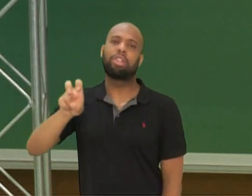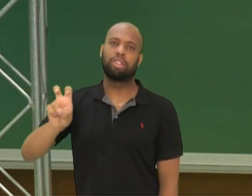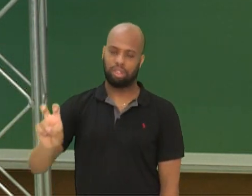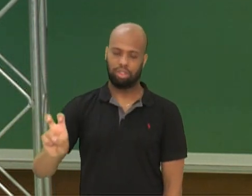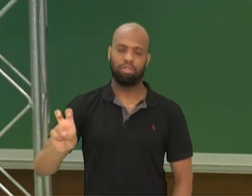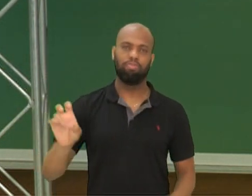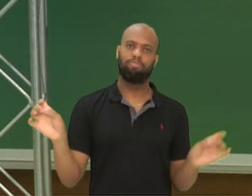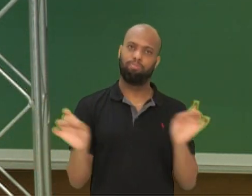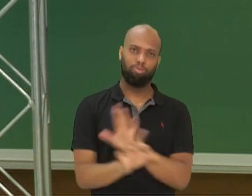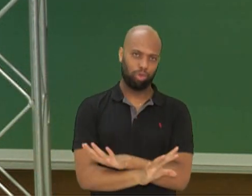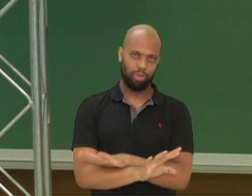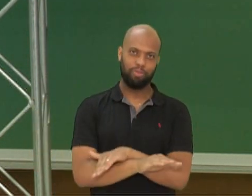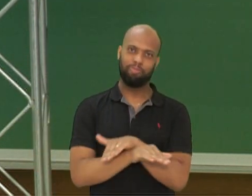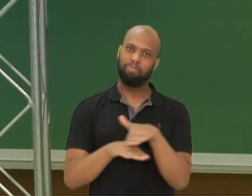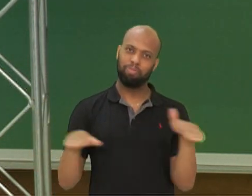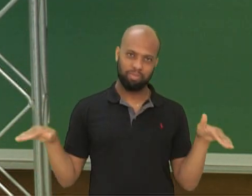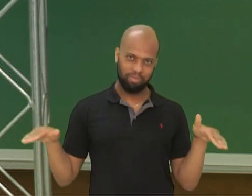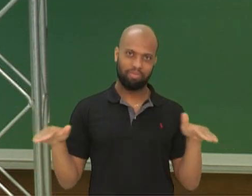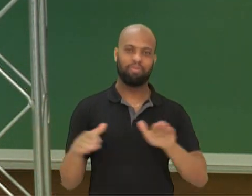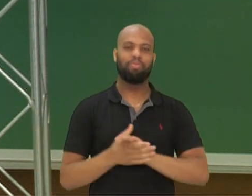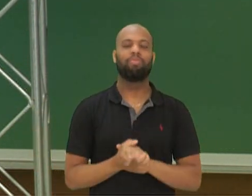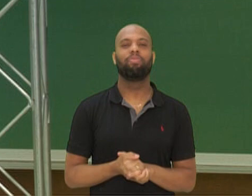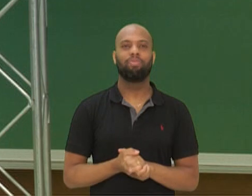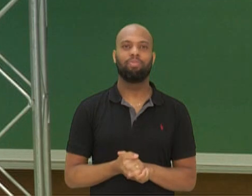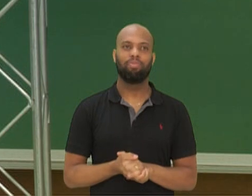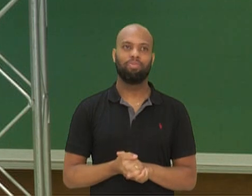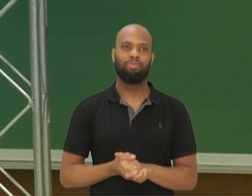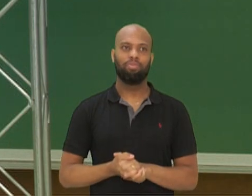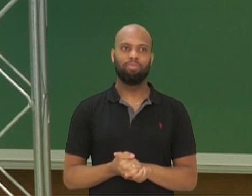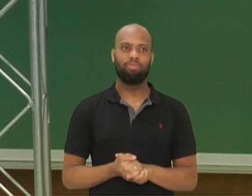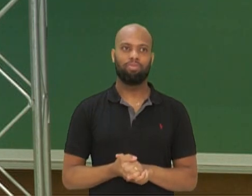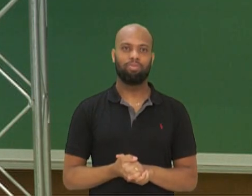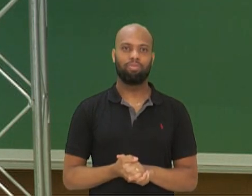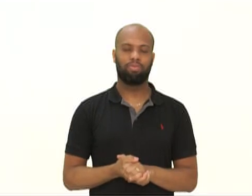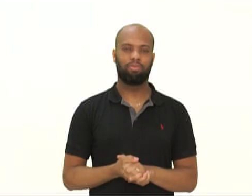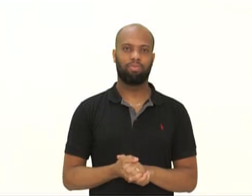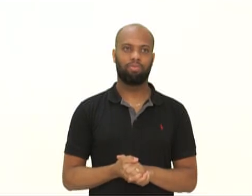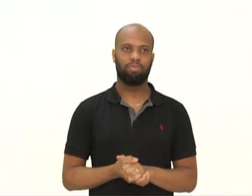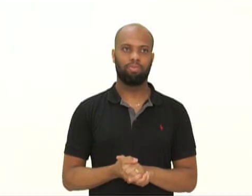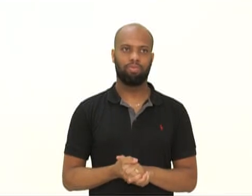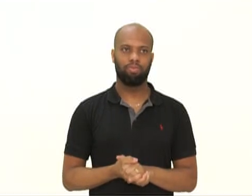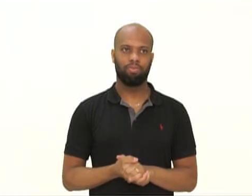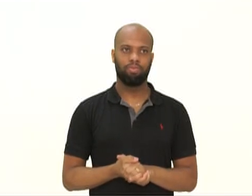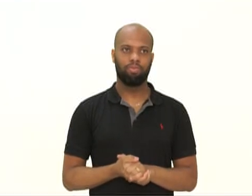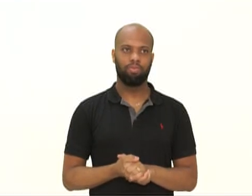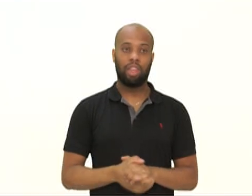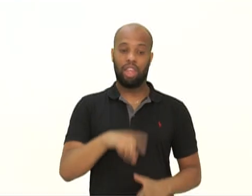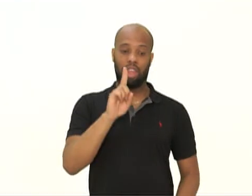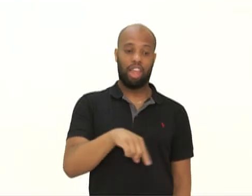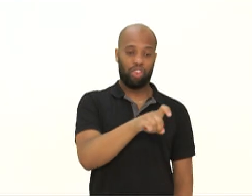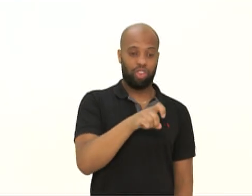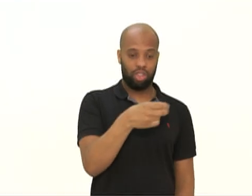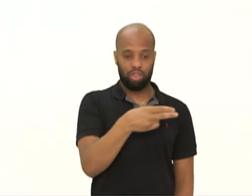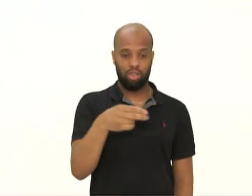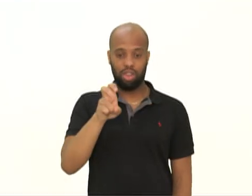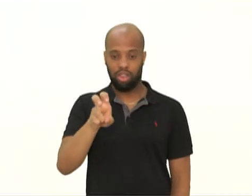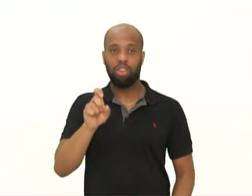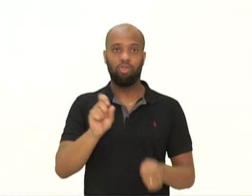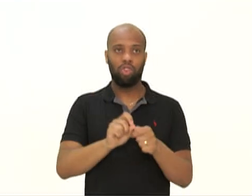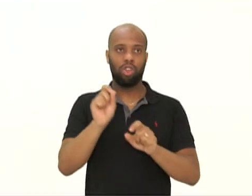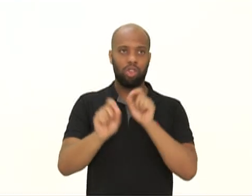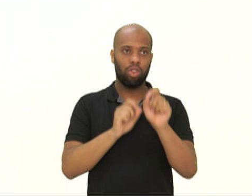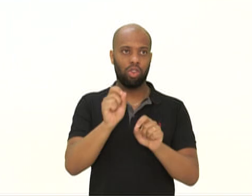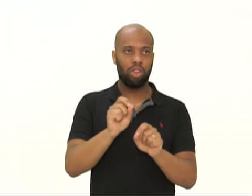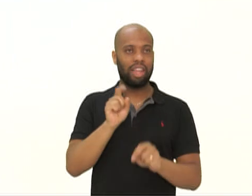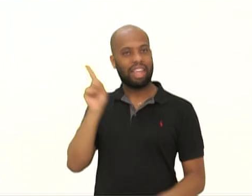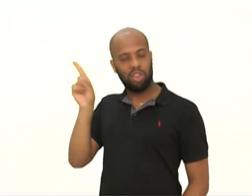com a fração na base. E aí tem algumas propriedades que nós precisamos lembrar aqui, o professor vai lembrar com você um pouco antes de você começar a resolver. Olha